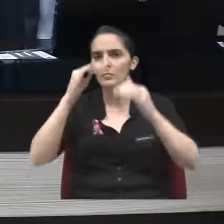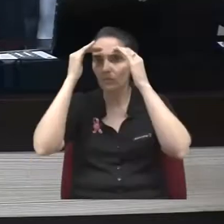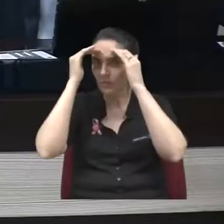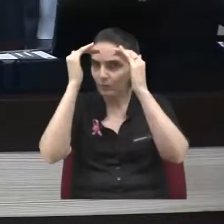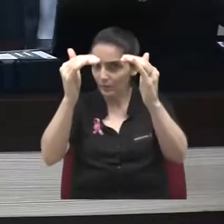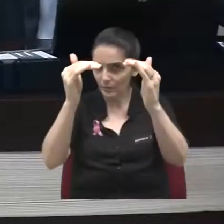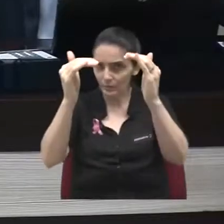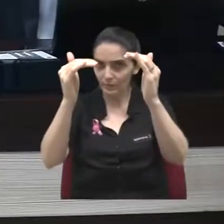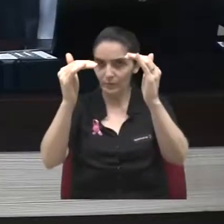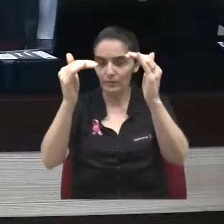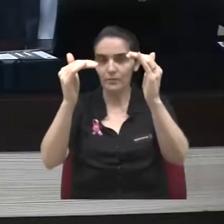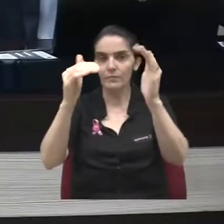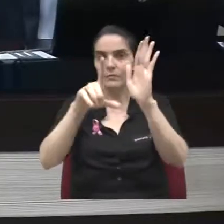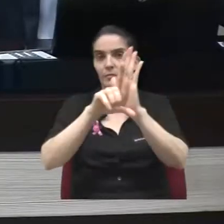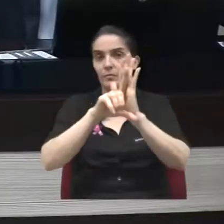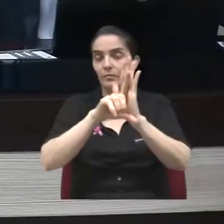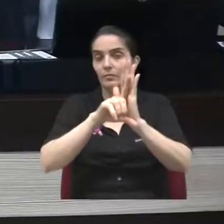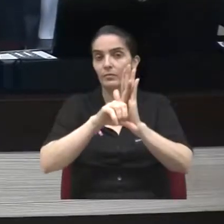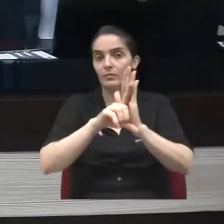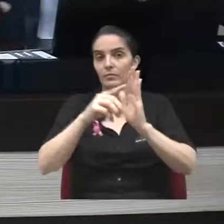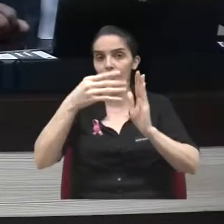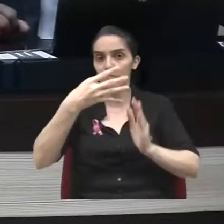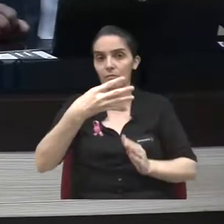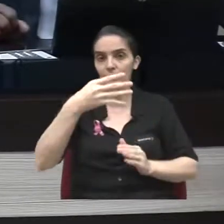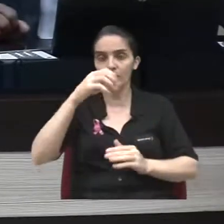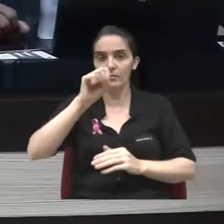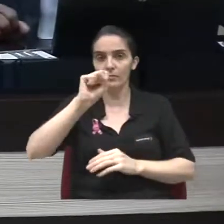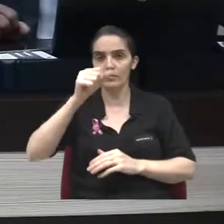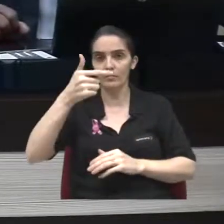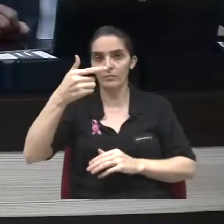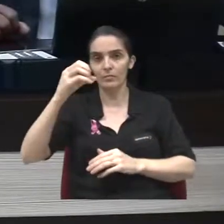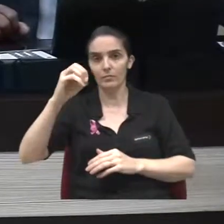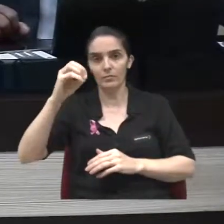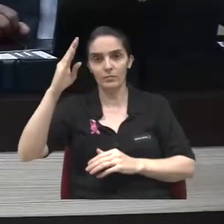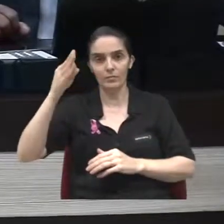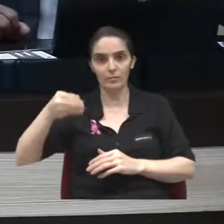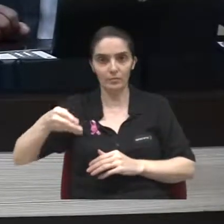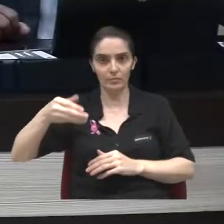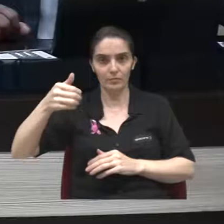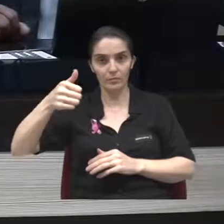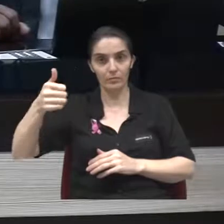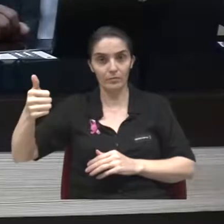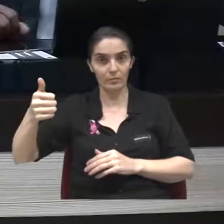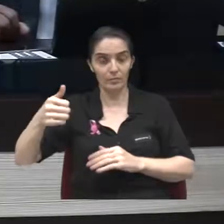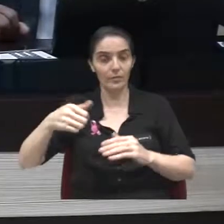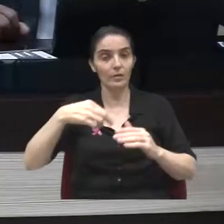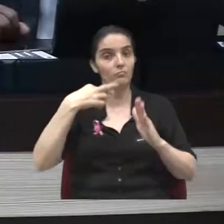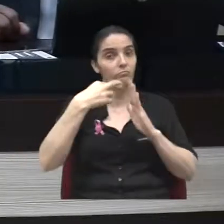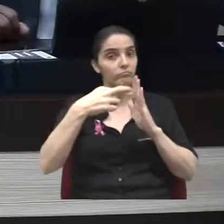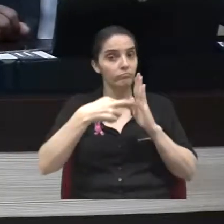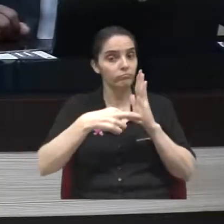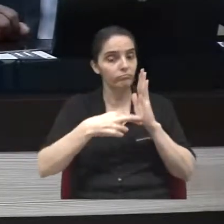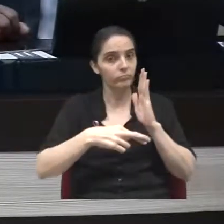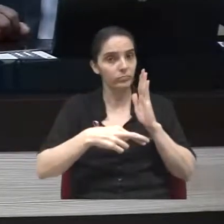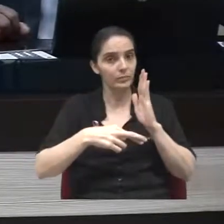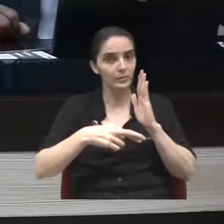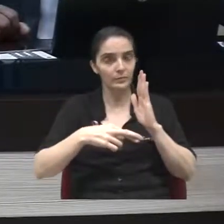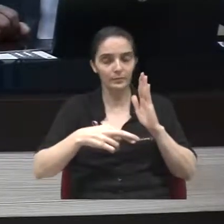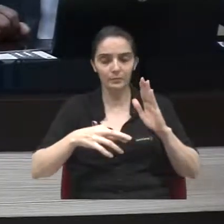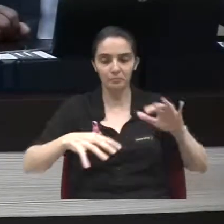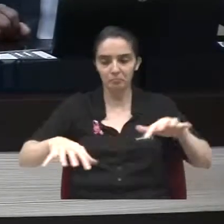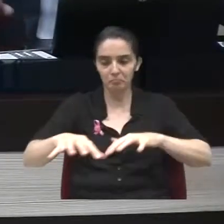cumprimento da Lei Municipal 4.820, de 2011, que dispõe sobre normas para instalação de parques temáticos de